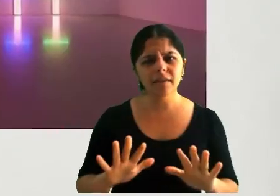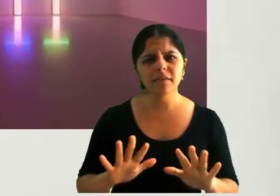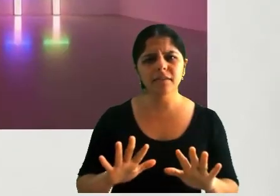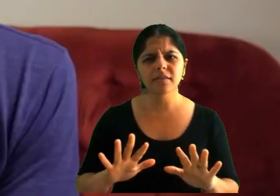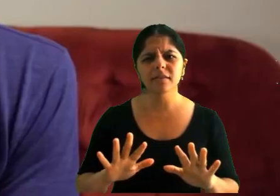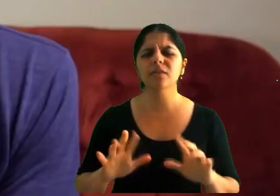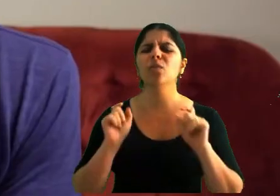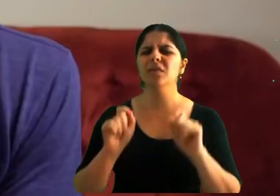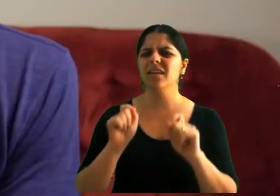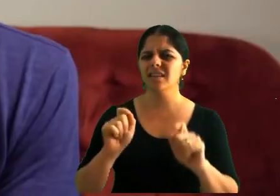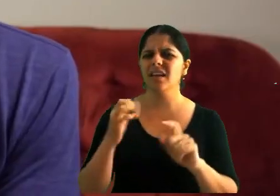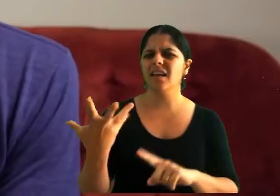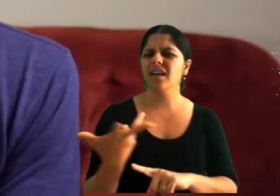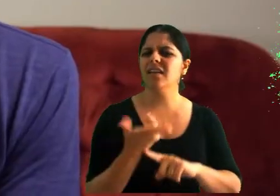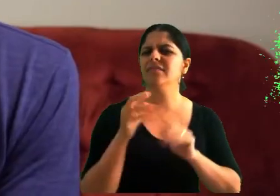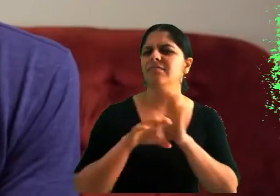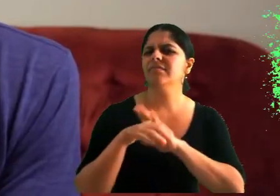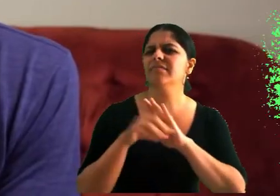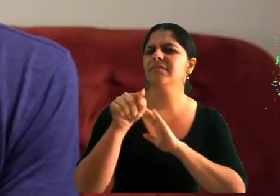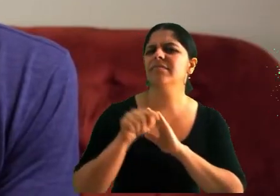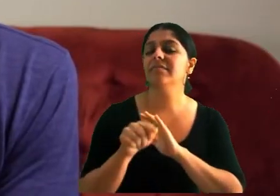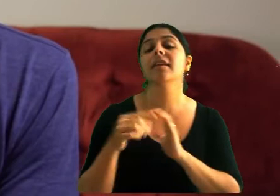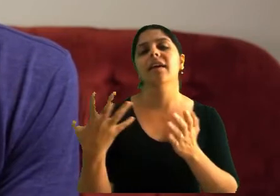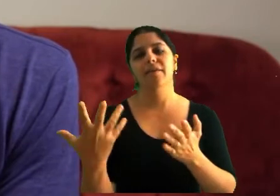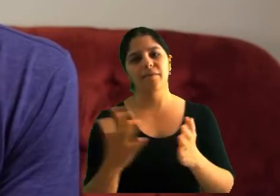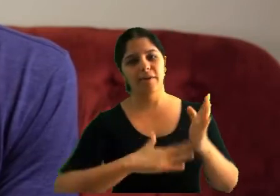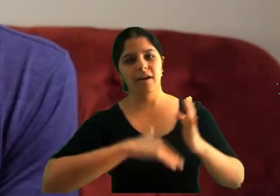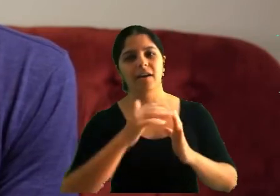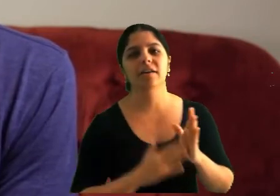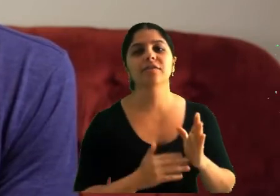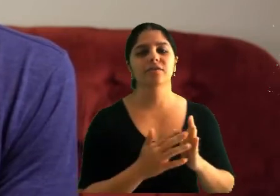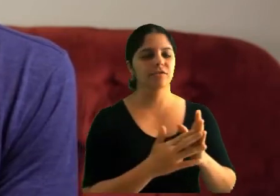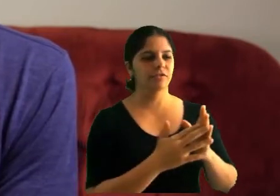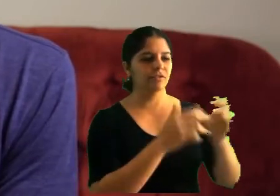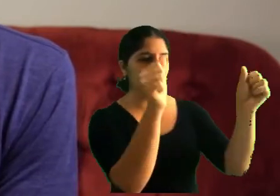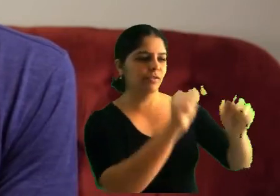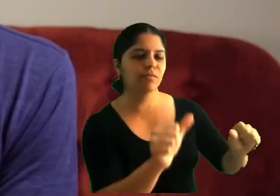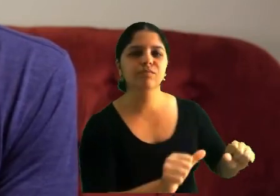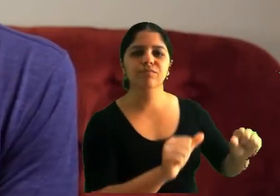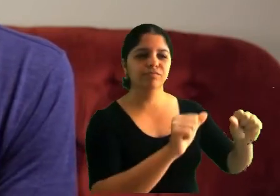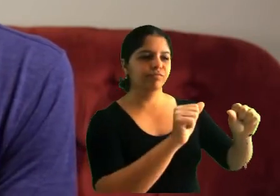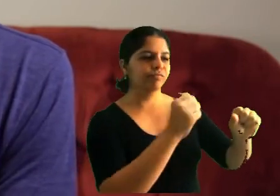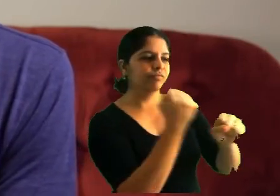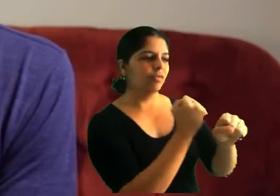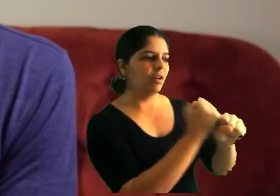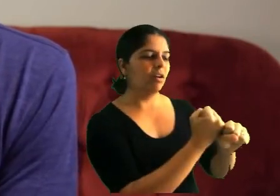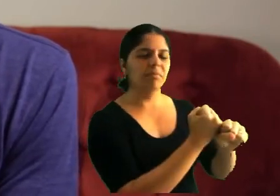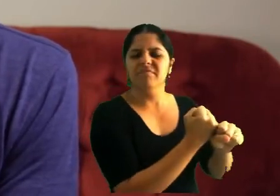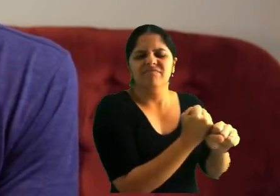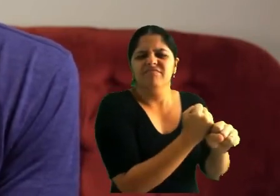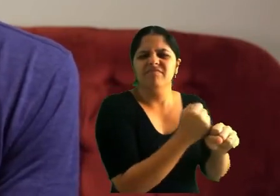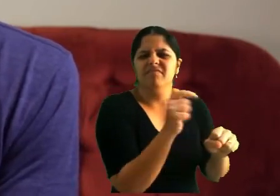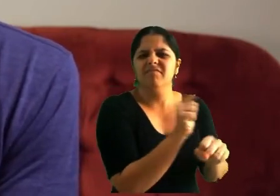E o que vem a ser arte conceitual? É uma arte em que o resultado final, ou seja, a estética da obra, já